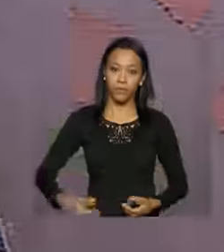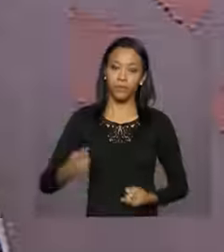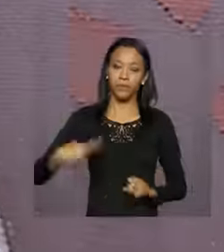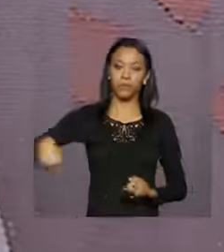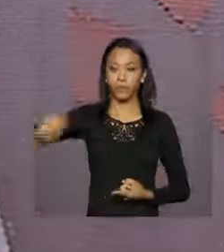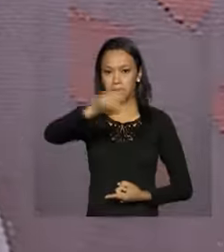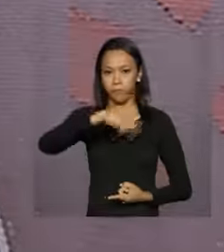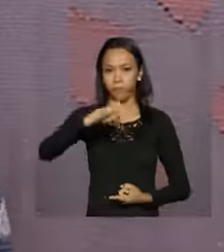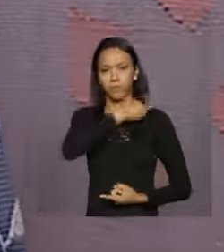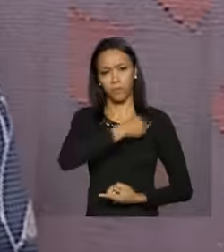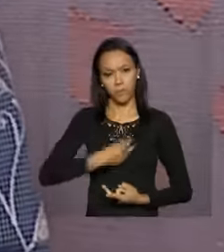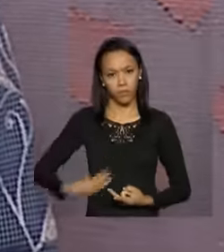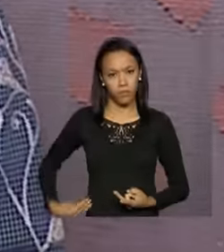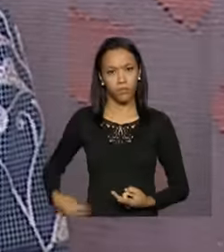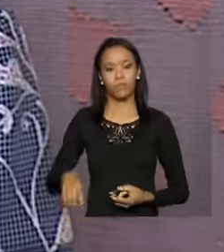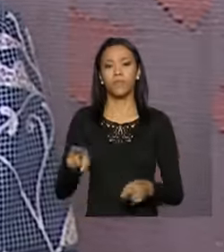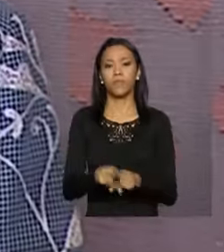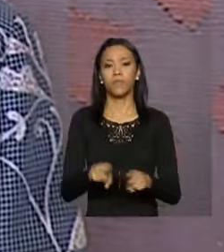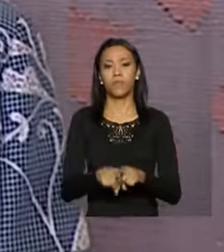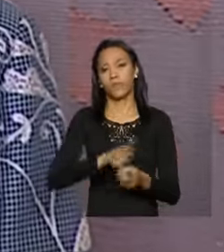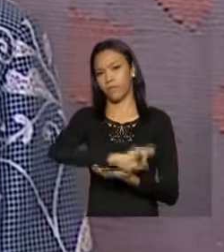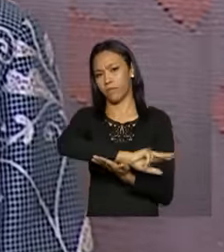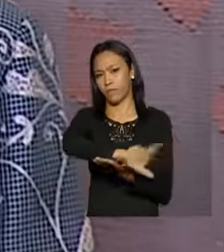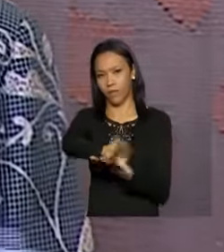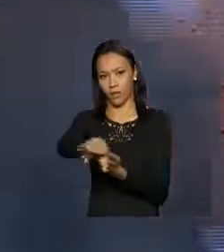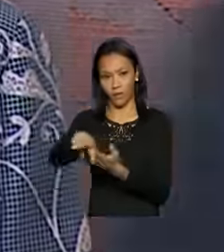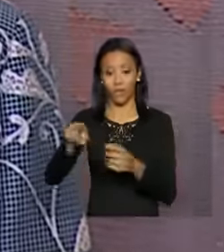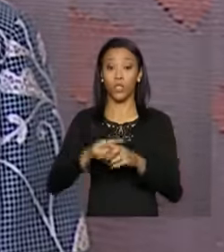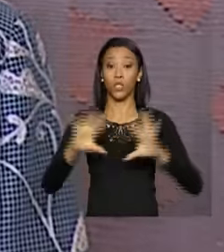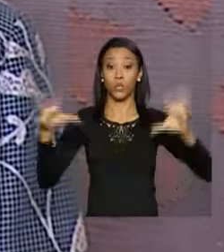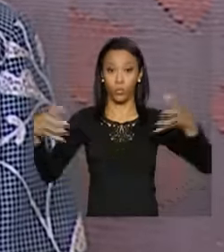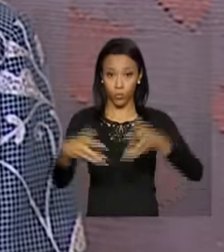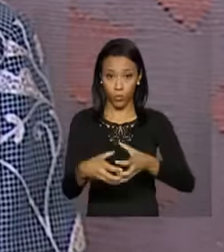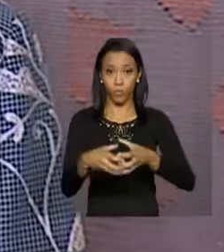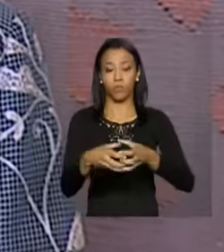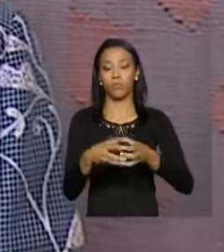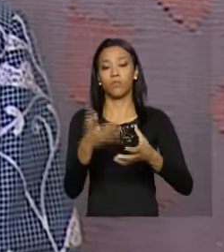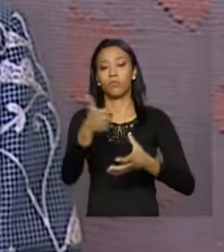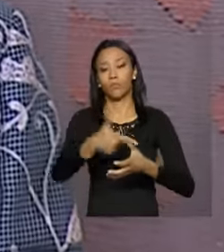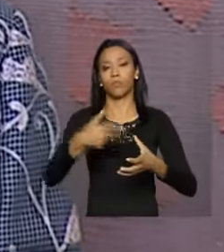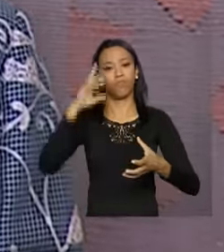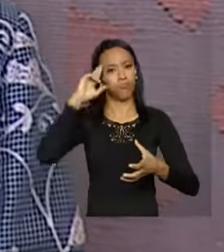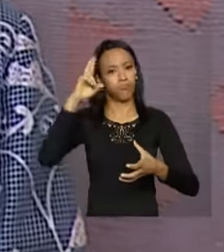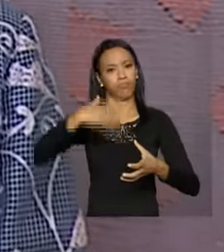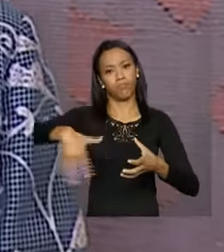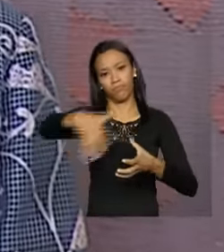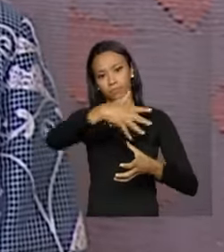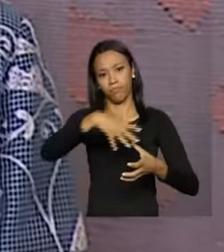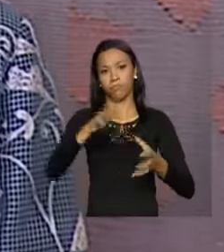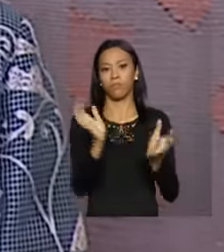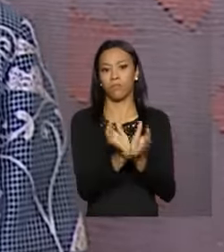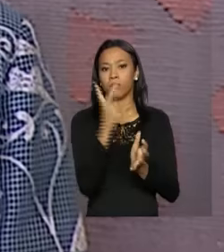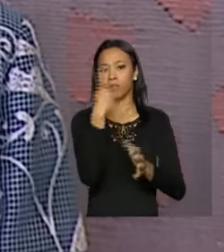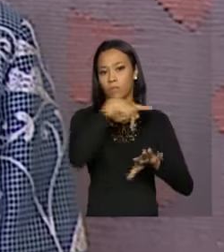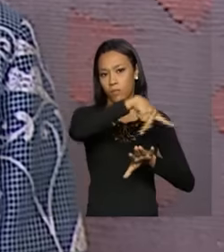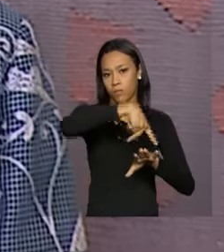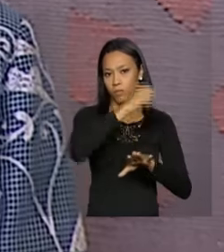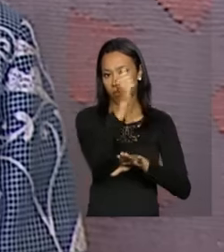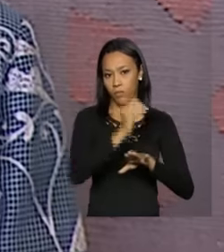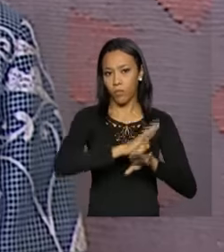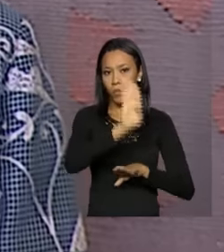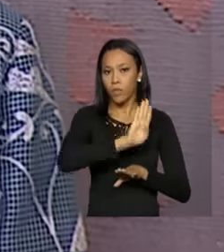de Estado e integrantes das delegações da Bolívia e do Brasil. Senhor Reinaldo